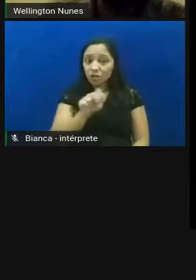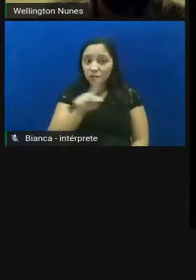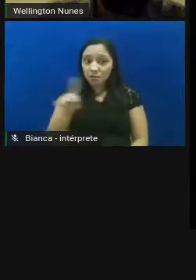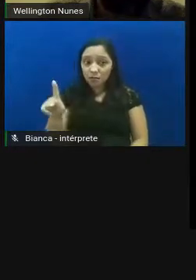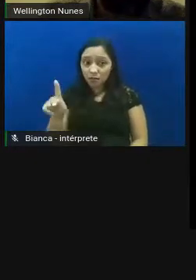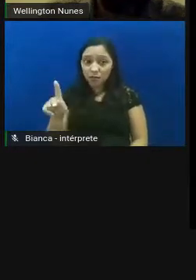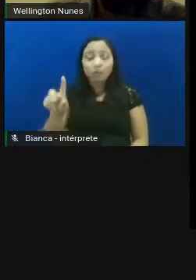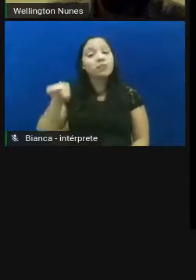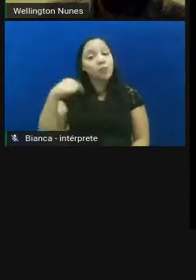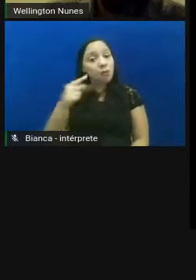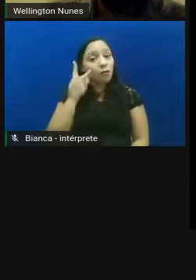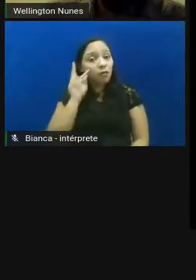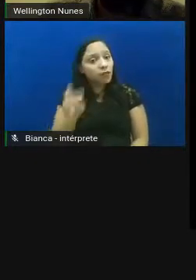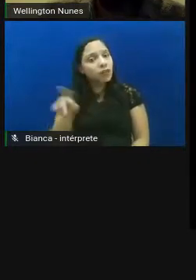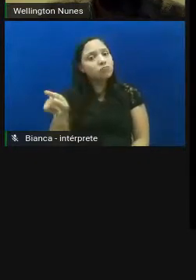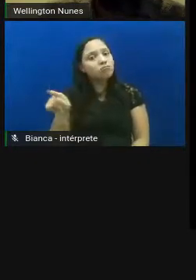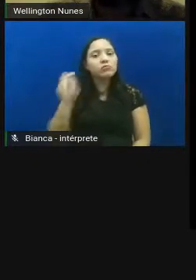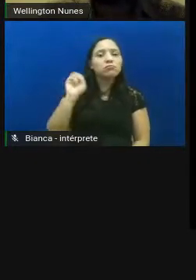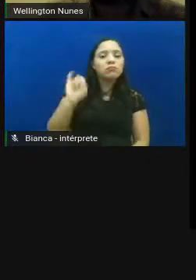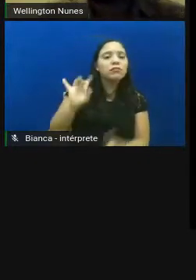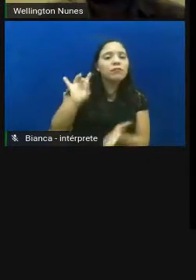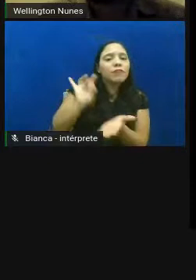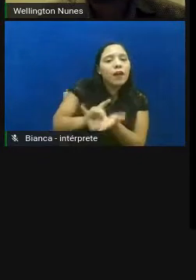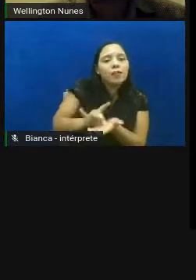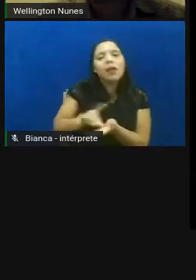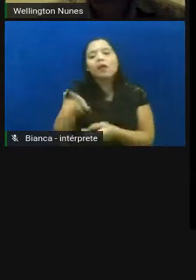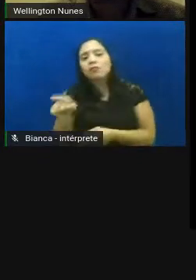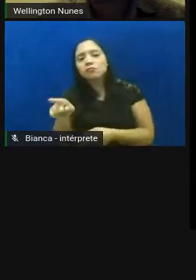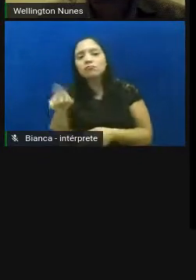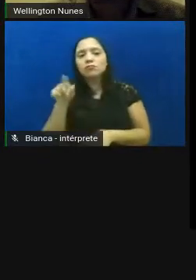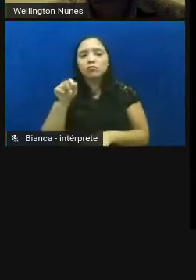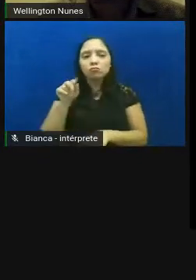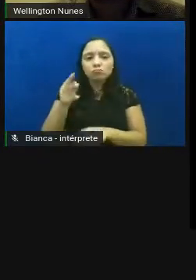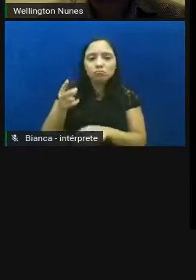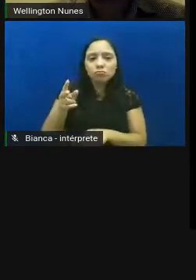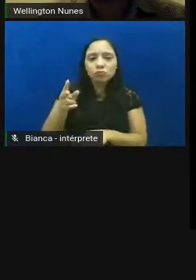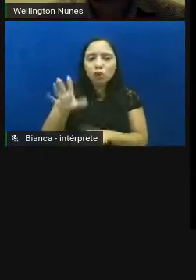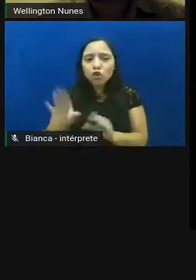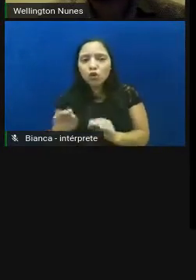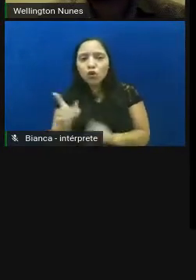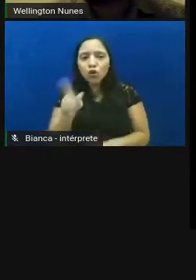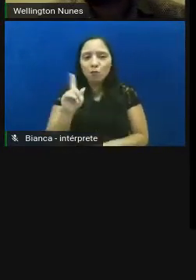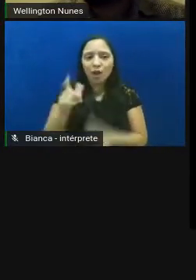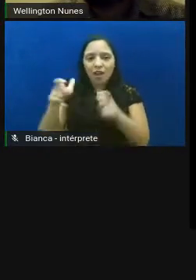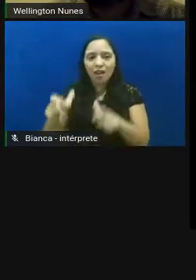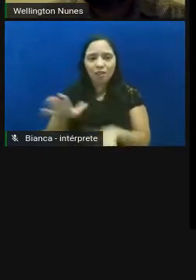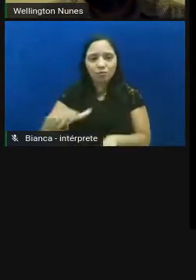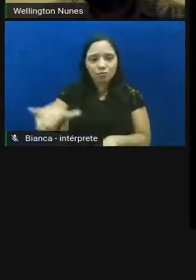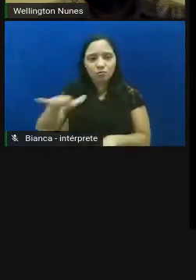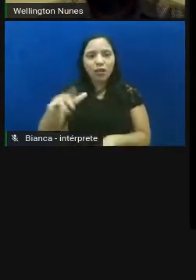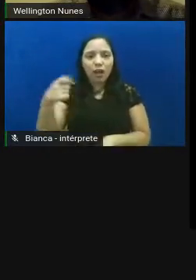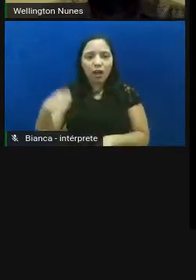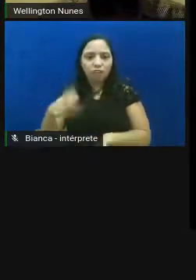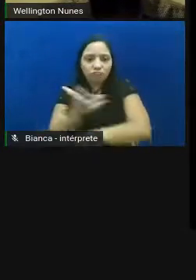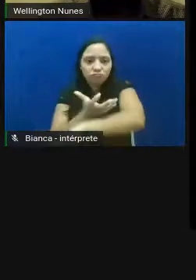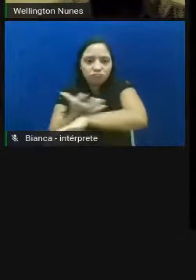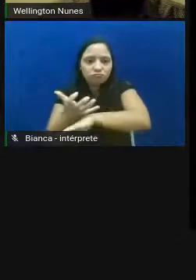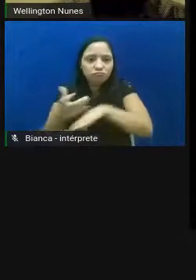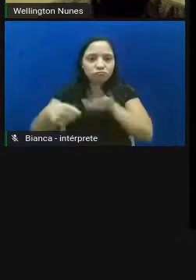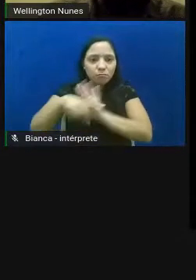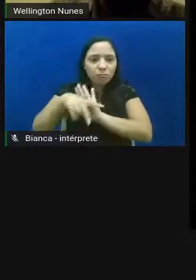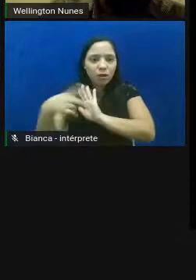está preservado nela. Ou seja, mapear a área de vegetação nativa existente.